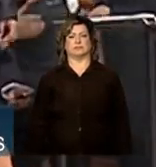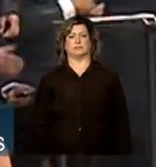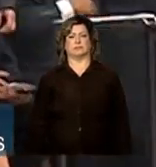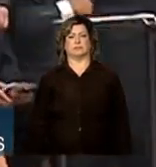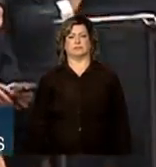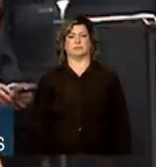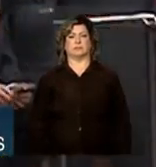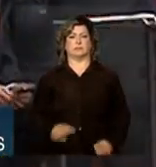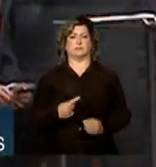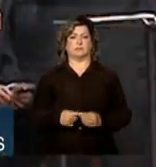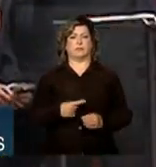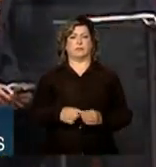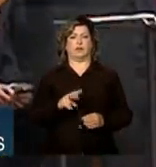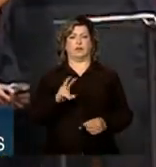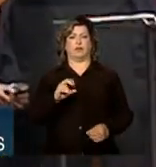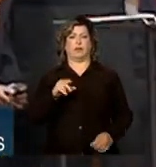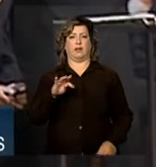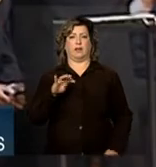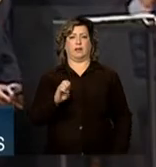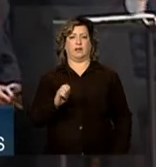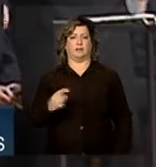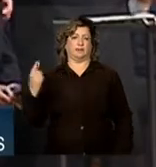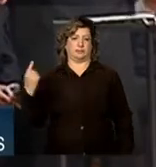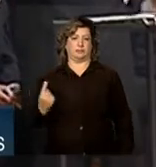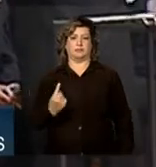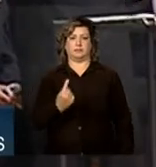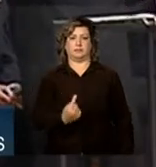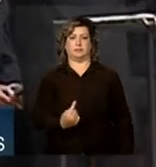Rolante Ademir Gomes Gonçalves.